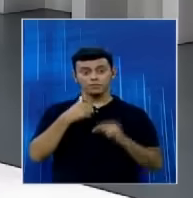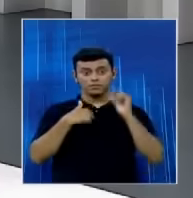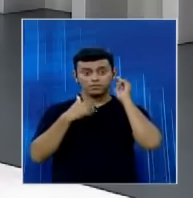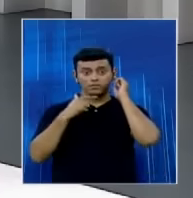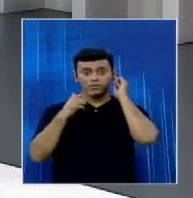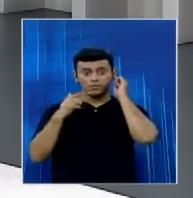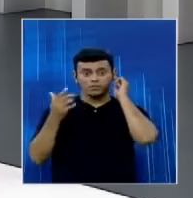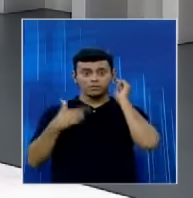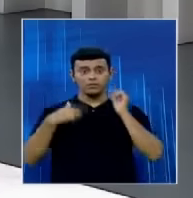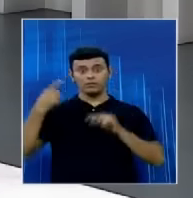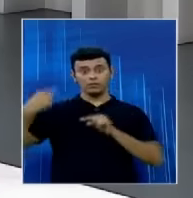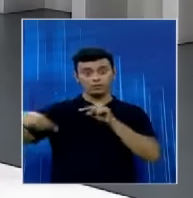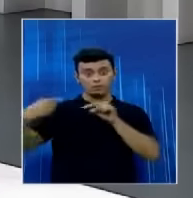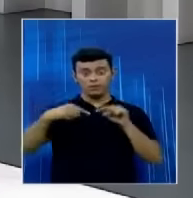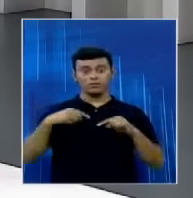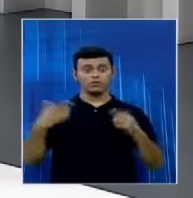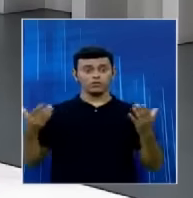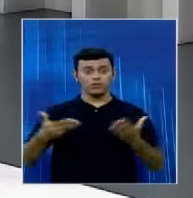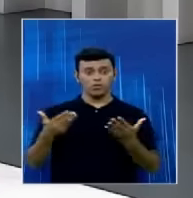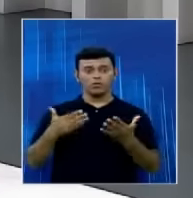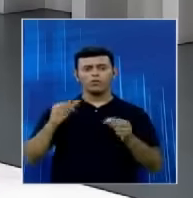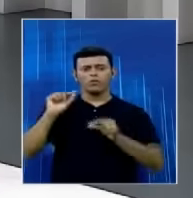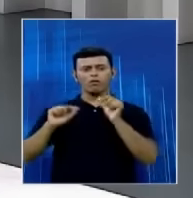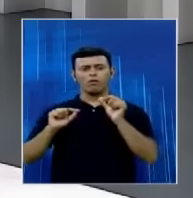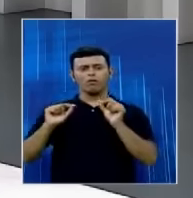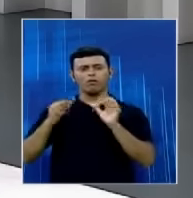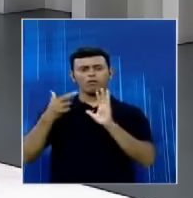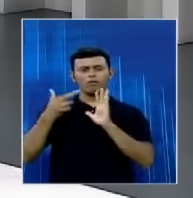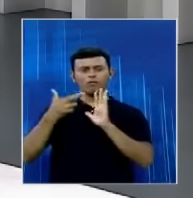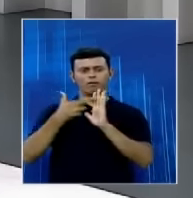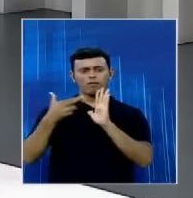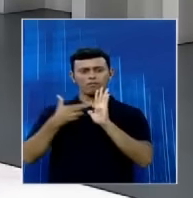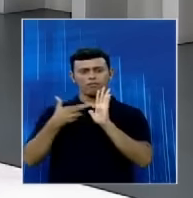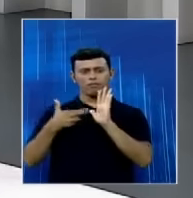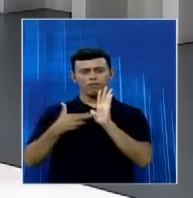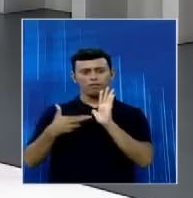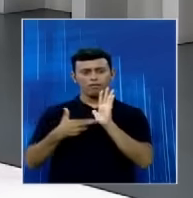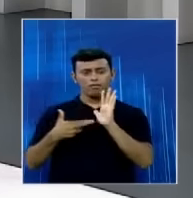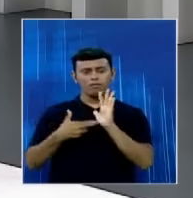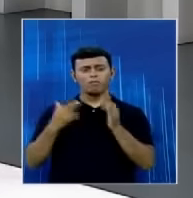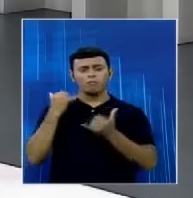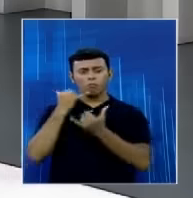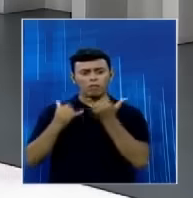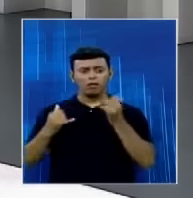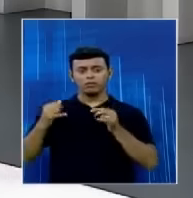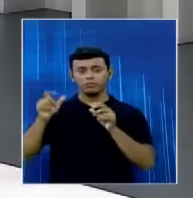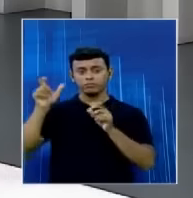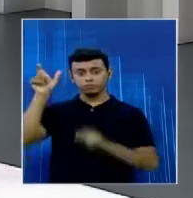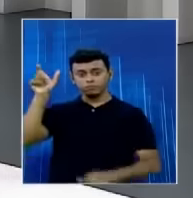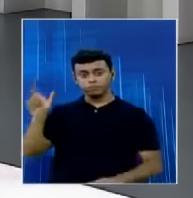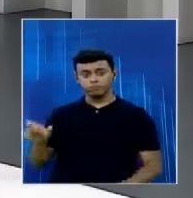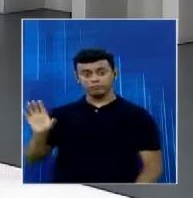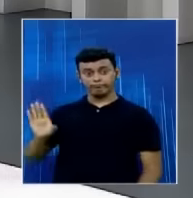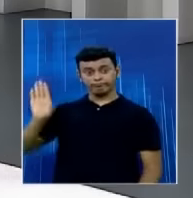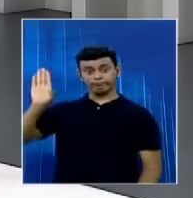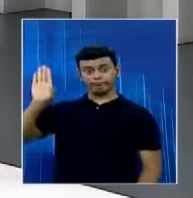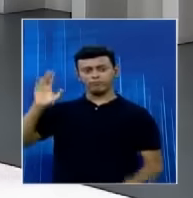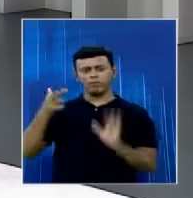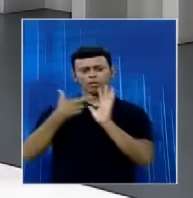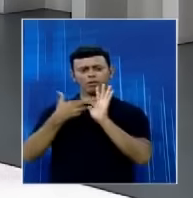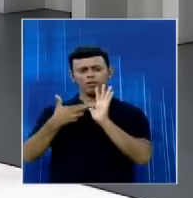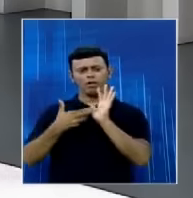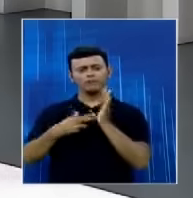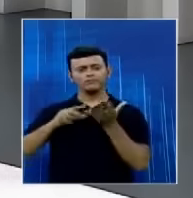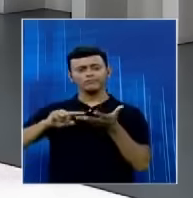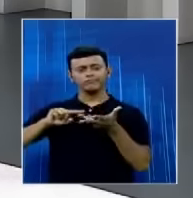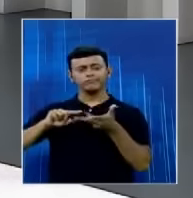debates hoje, eles estão muito submetidos a regras. As assessorias dos candidatos se preocupam em fixar regras de tal sorte que o candidato não tenha